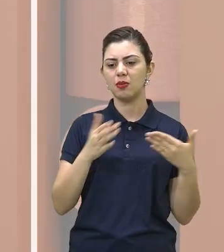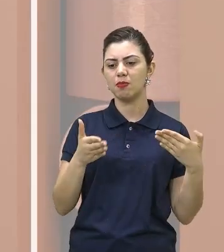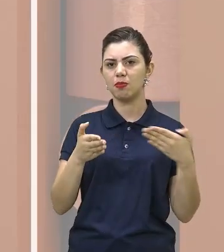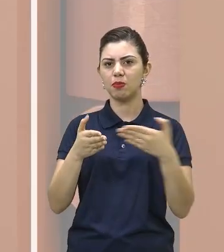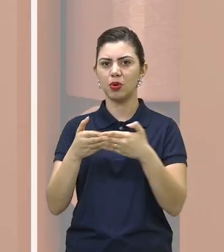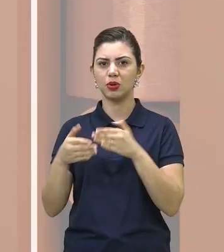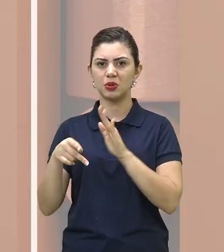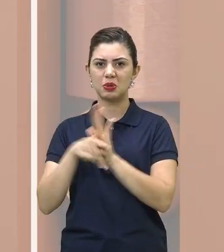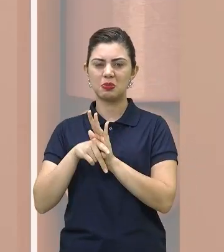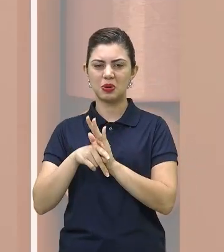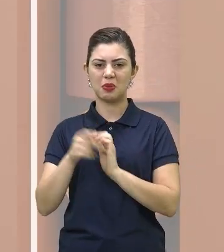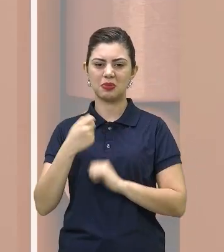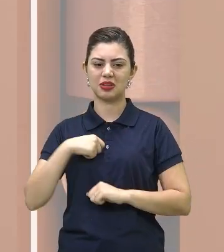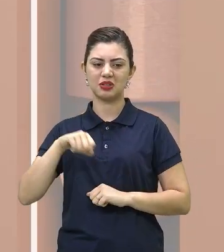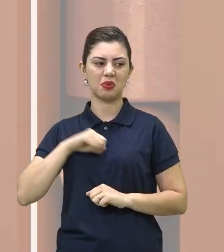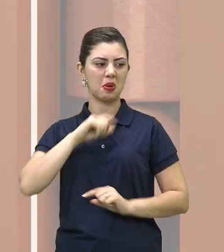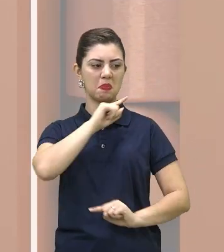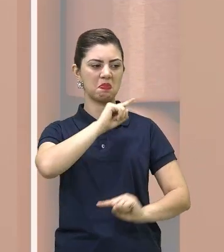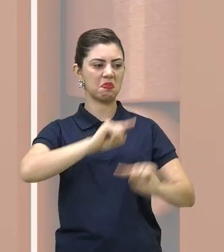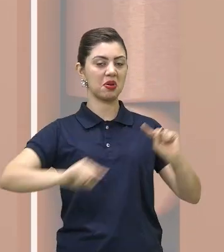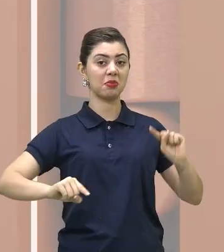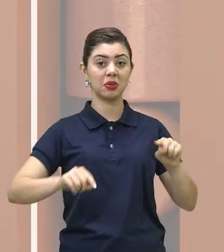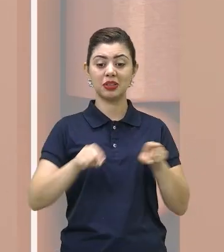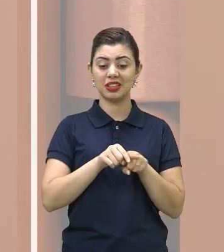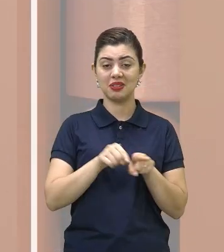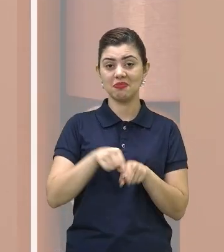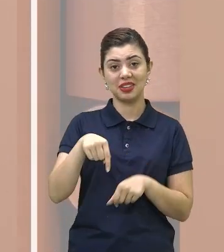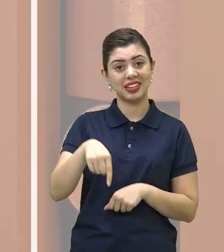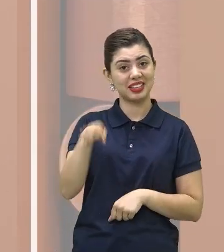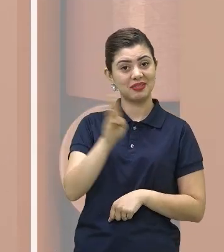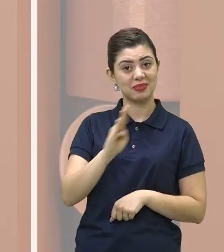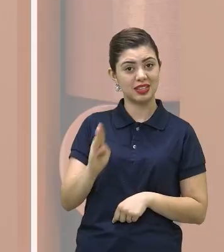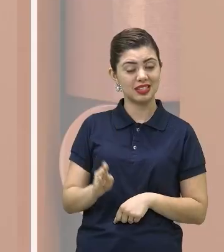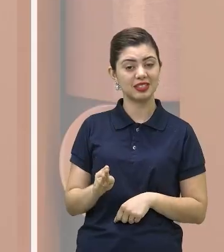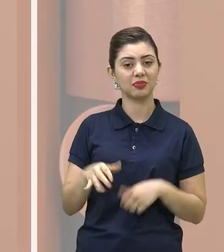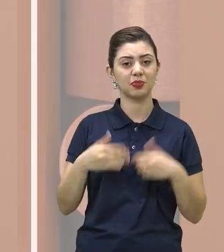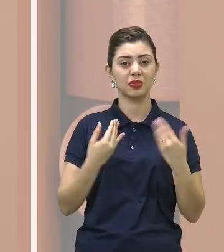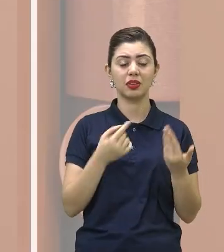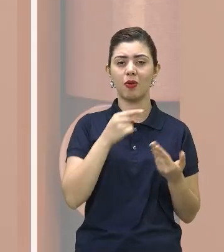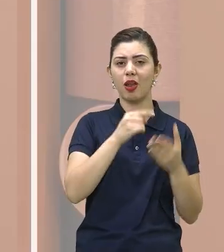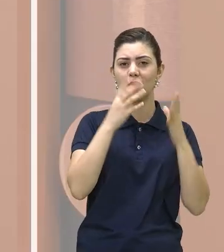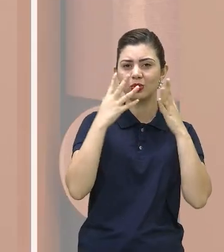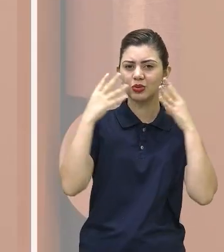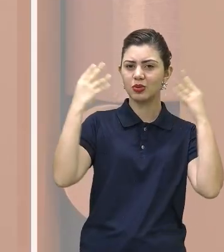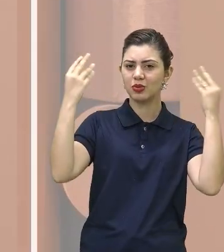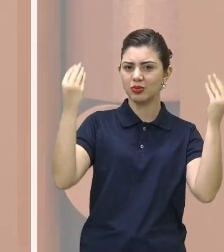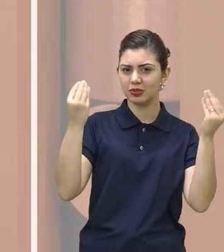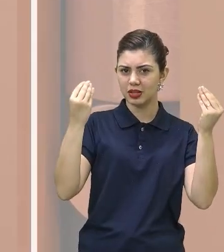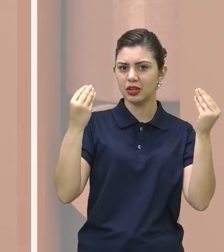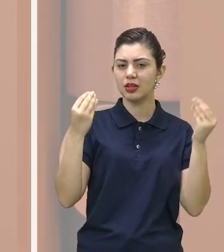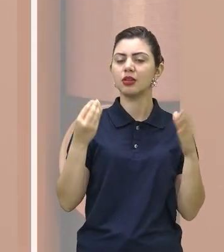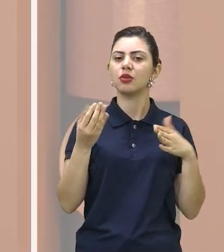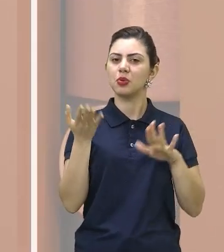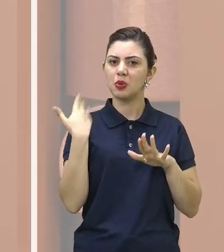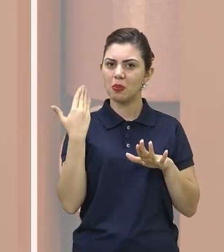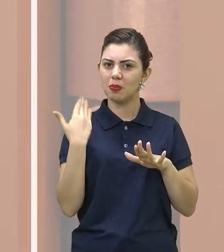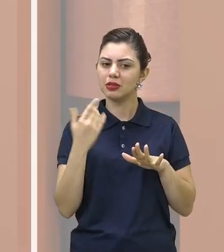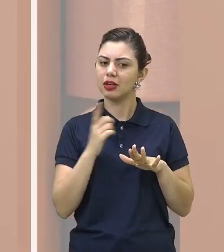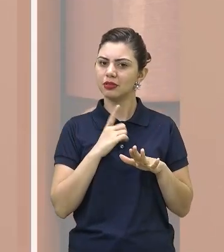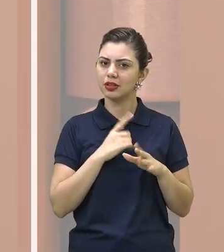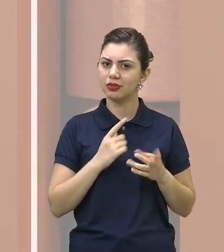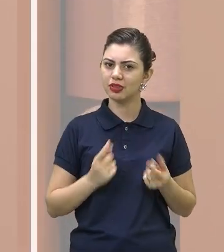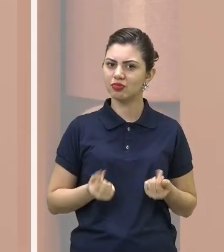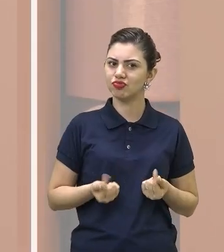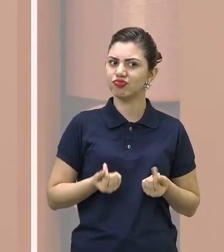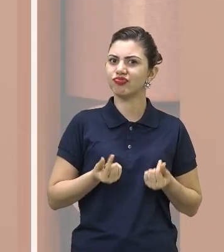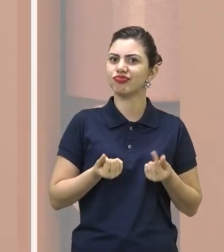seus domínios, inclusive nos do Brasil. Os holandeses que haviam tempos, né, haviam lucrando e